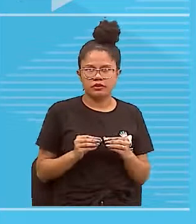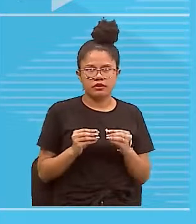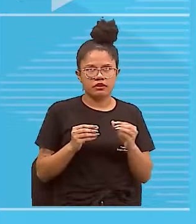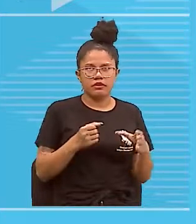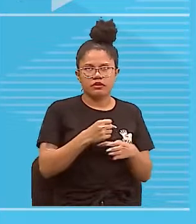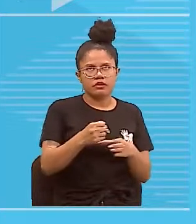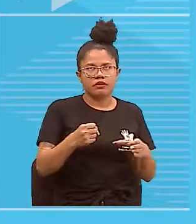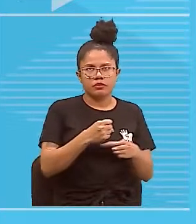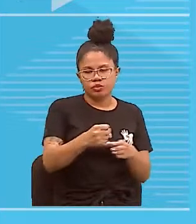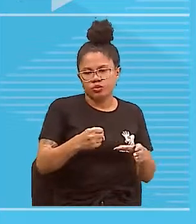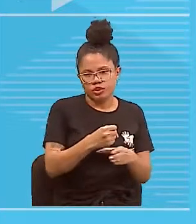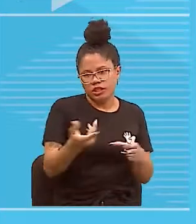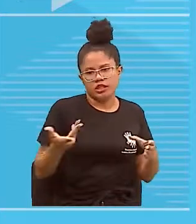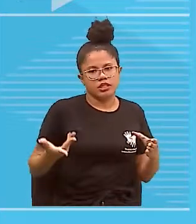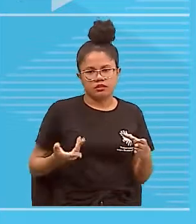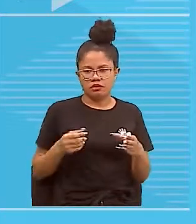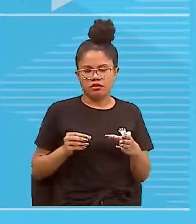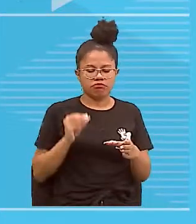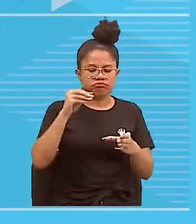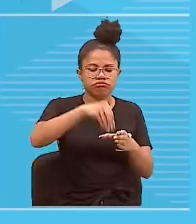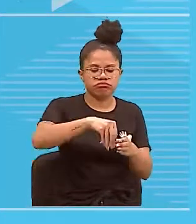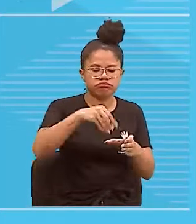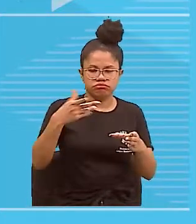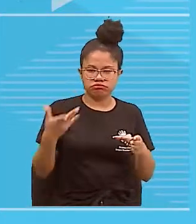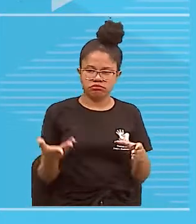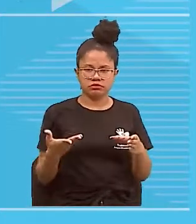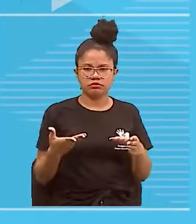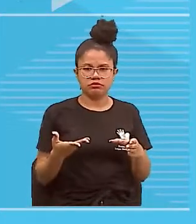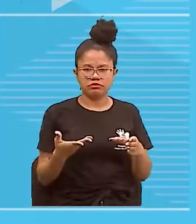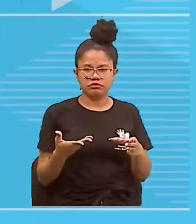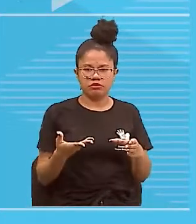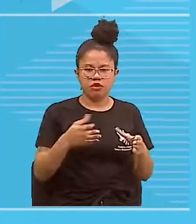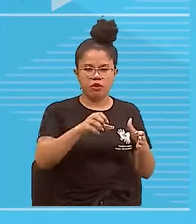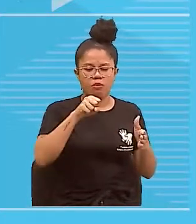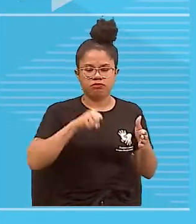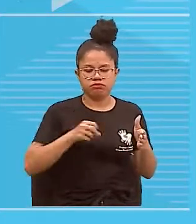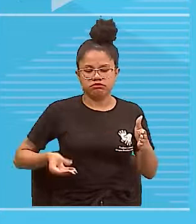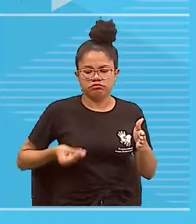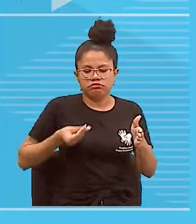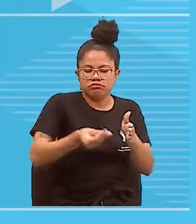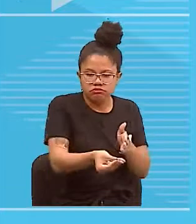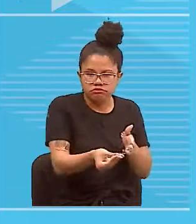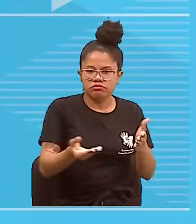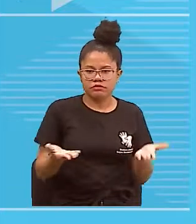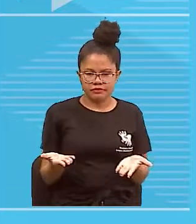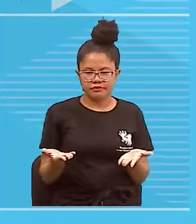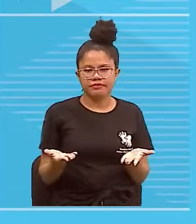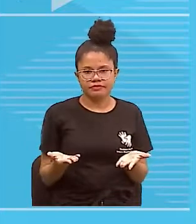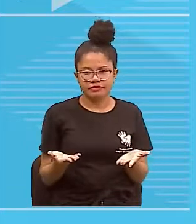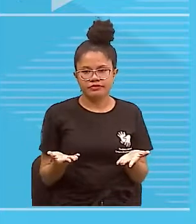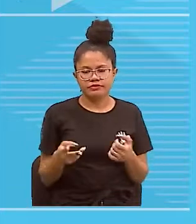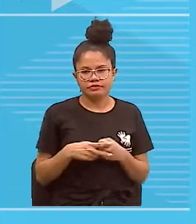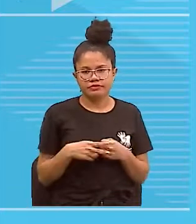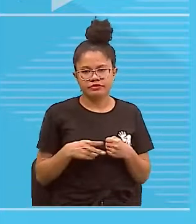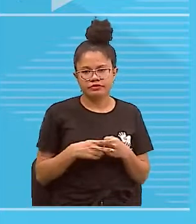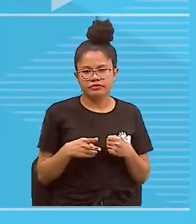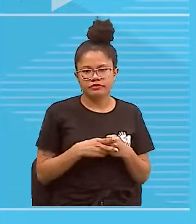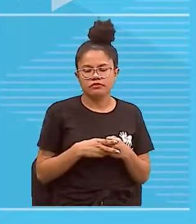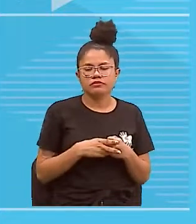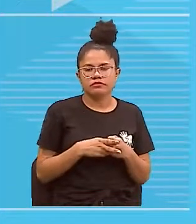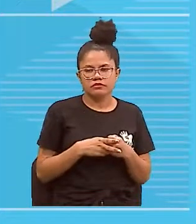a batata asse em Fogo moderado e sem imperativo Oi